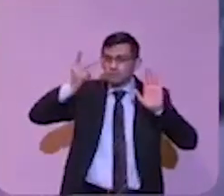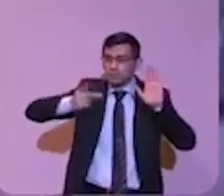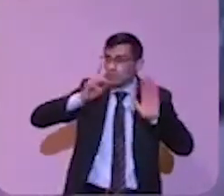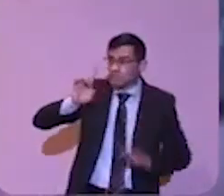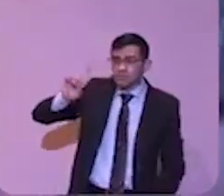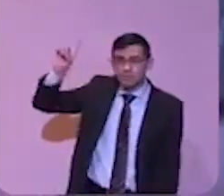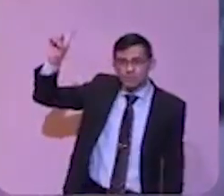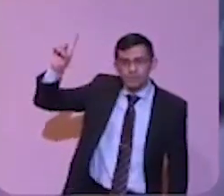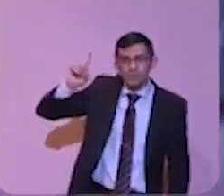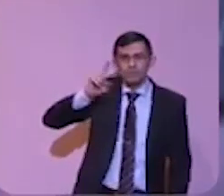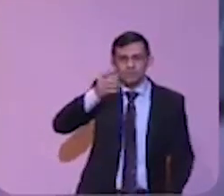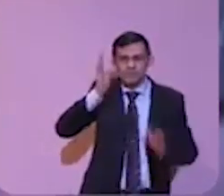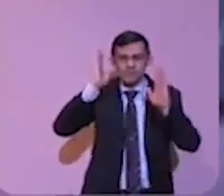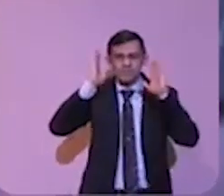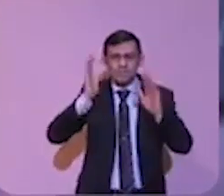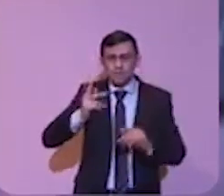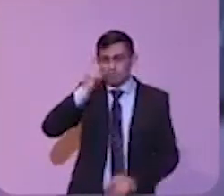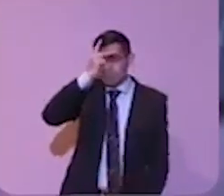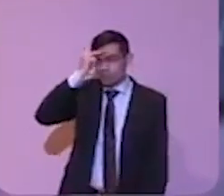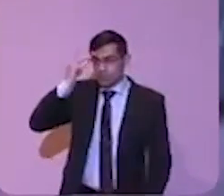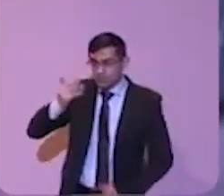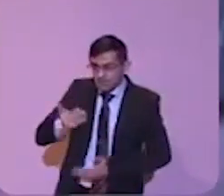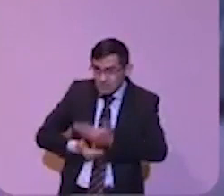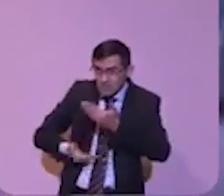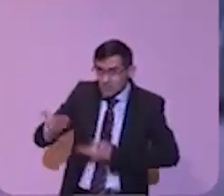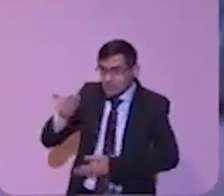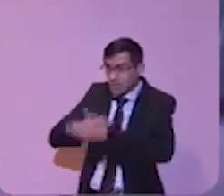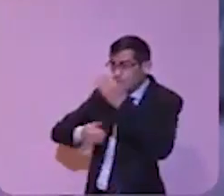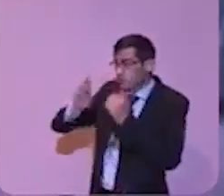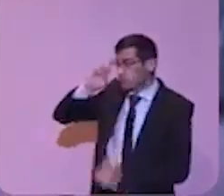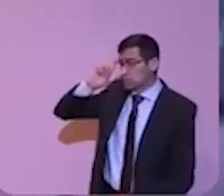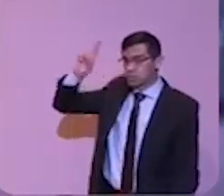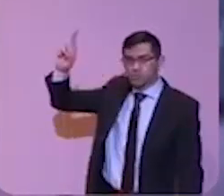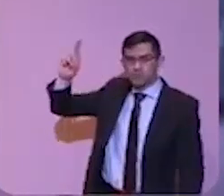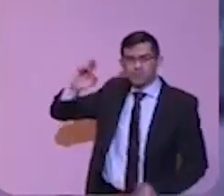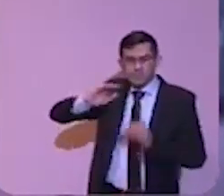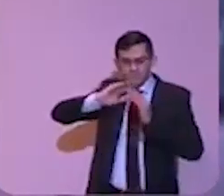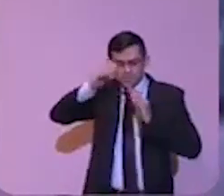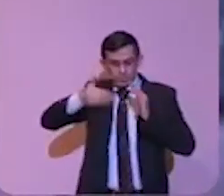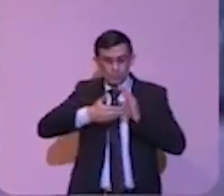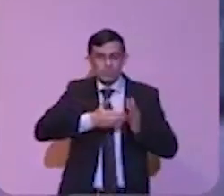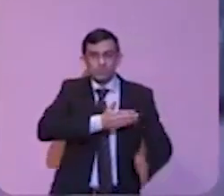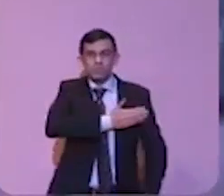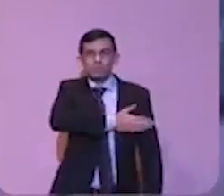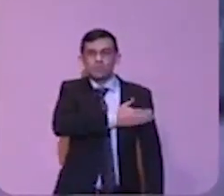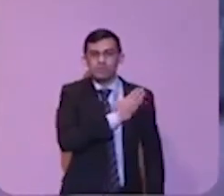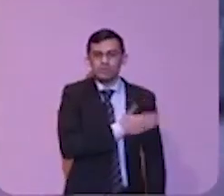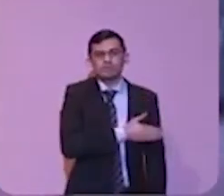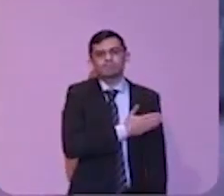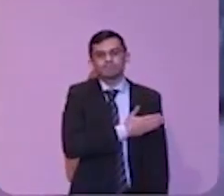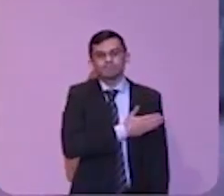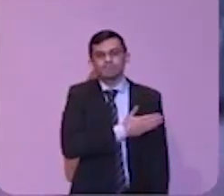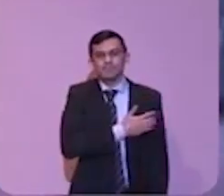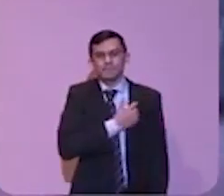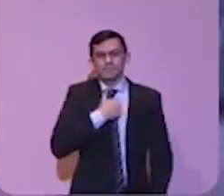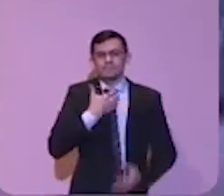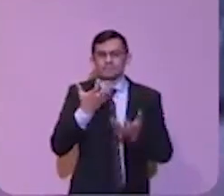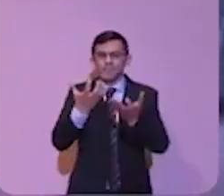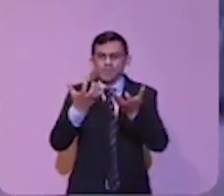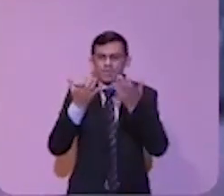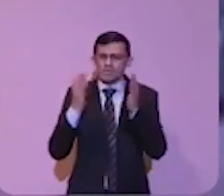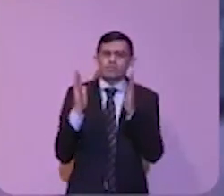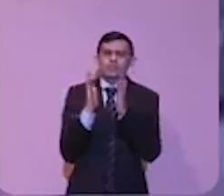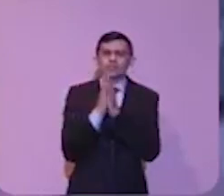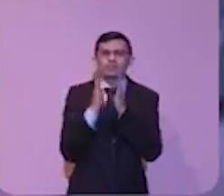Deus? Você já é alguém que serve ao Senhor de todo o seu coração? Eu queria orar por